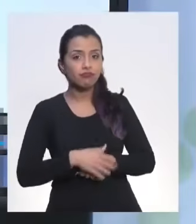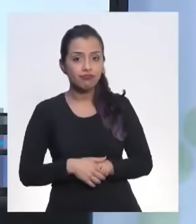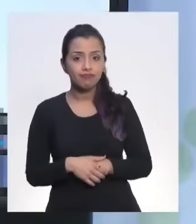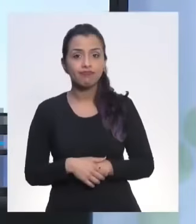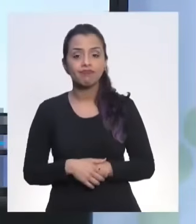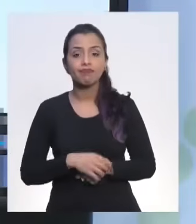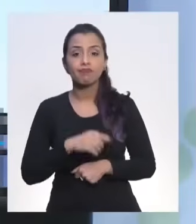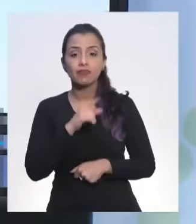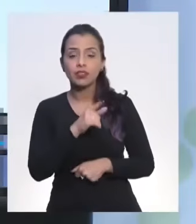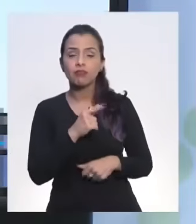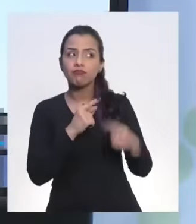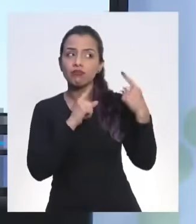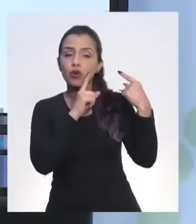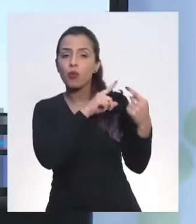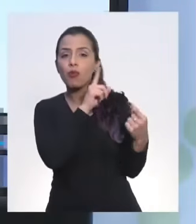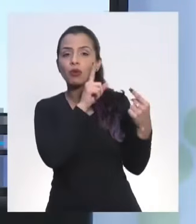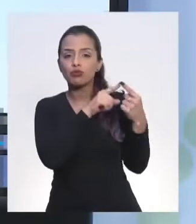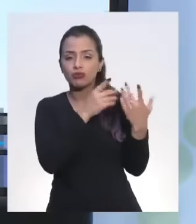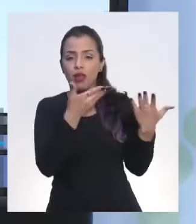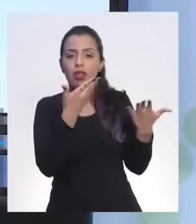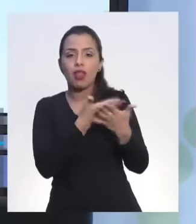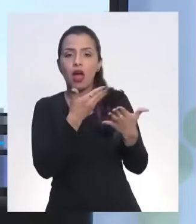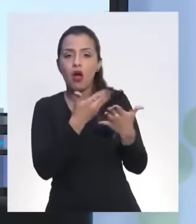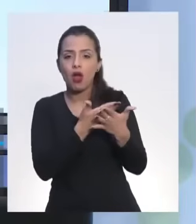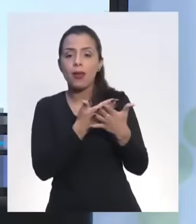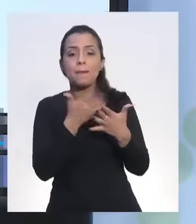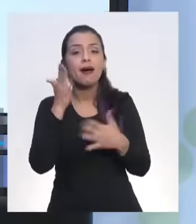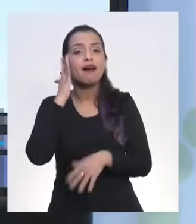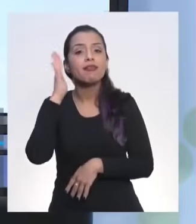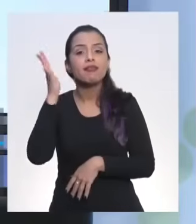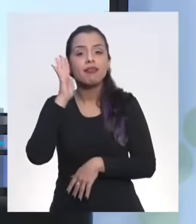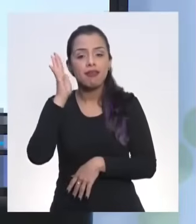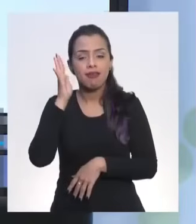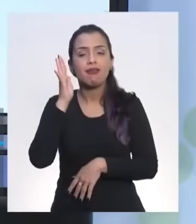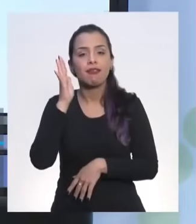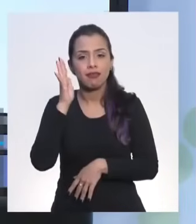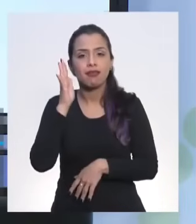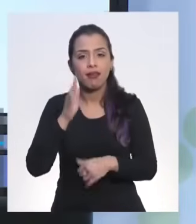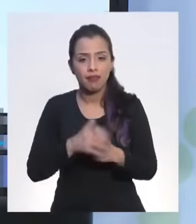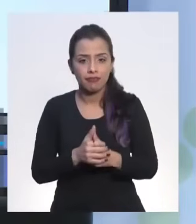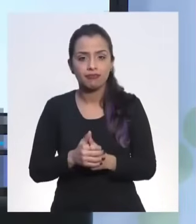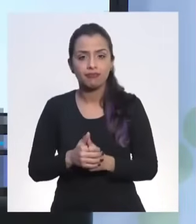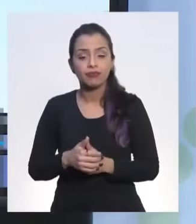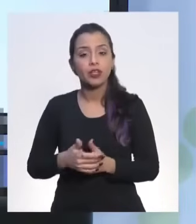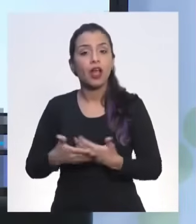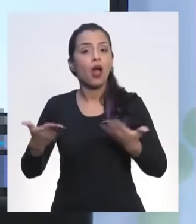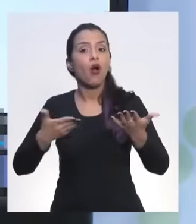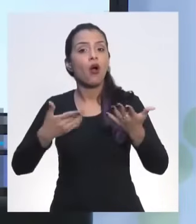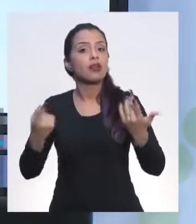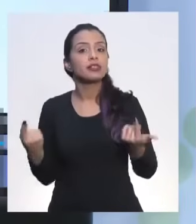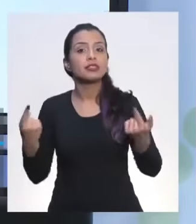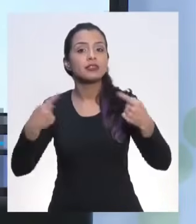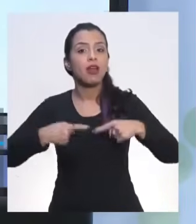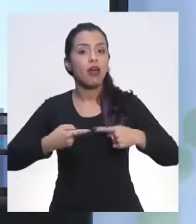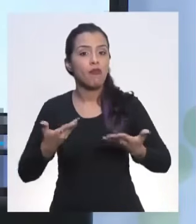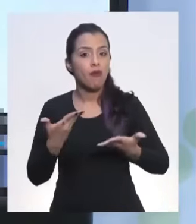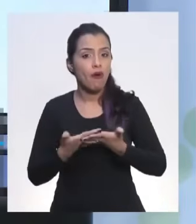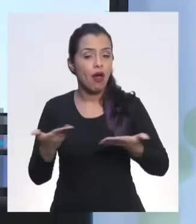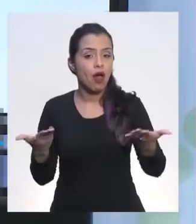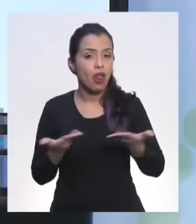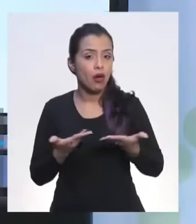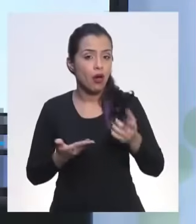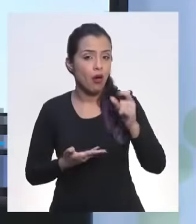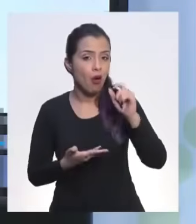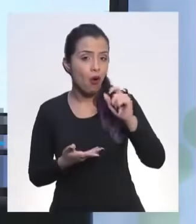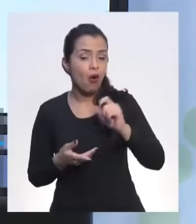seria a ideia da aula, esse seria o contexto aí de uma aplicação. Anotem aí o desafio. Aí, Ale, o desafio da aula de hoje, Oba. Vocês